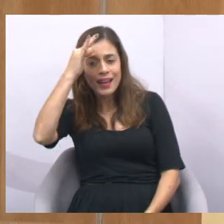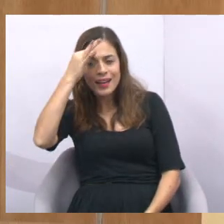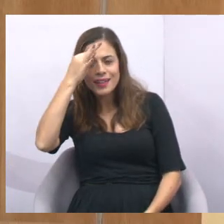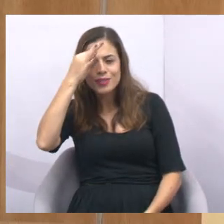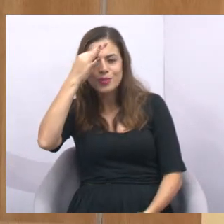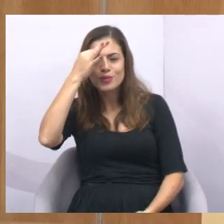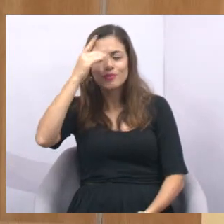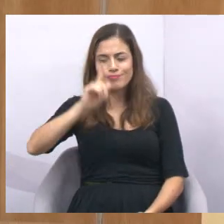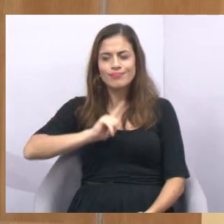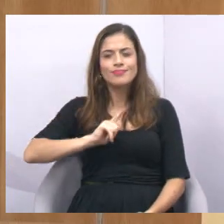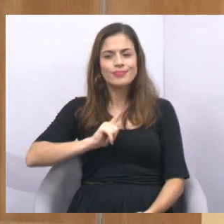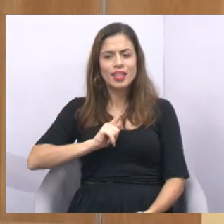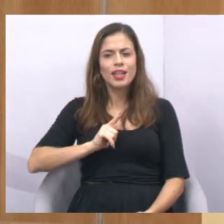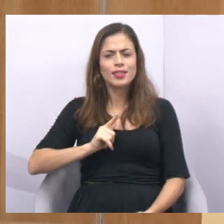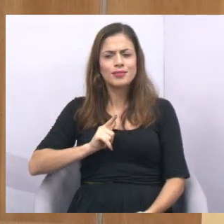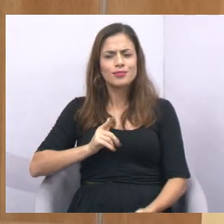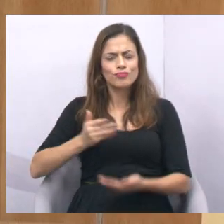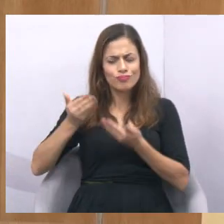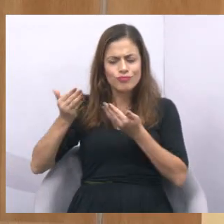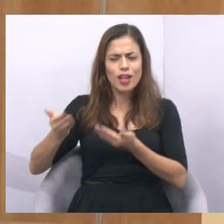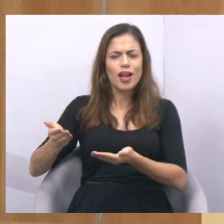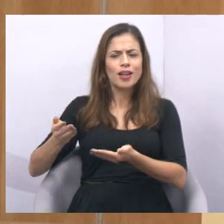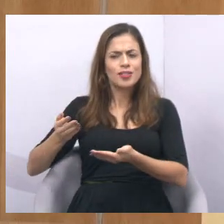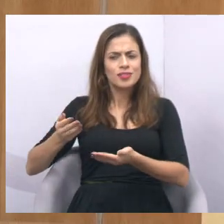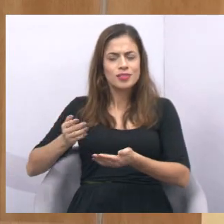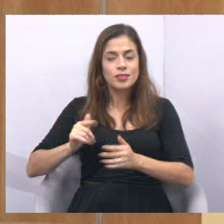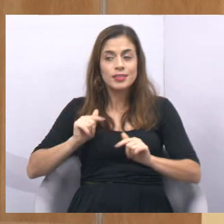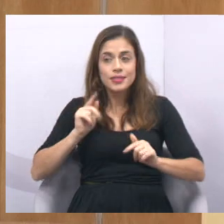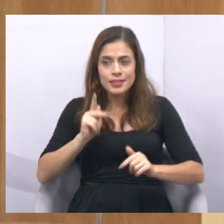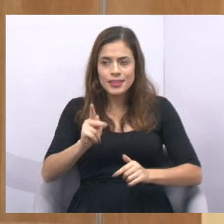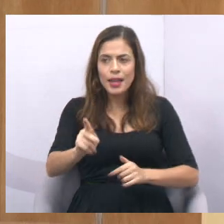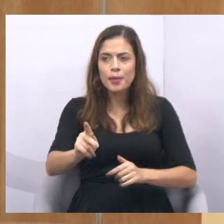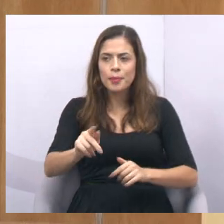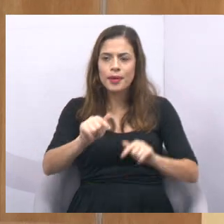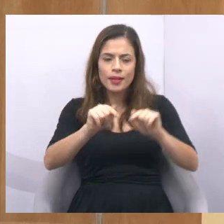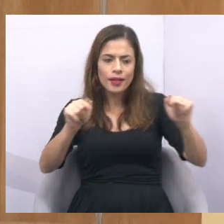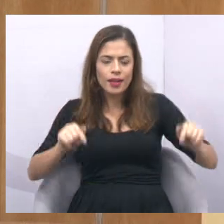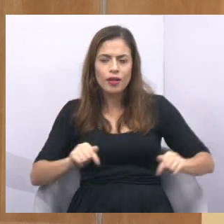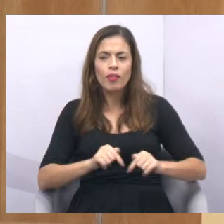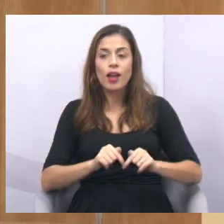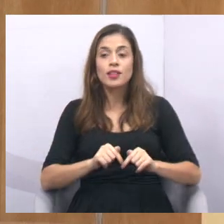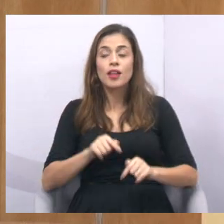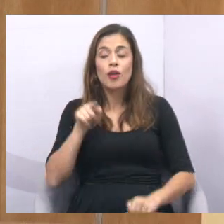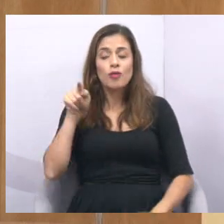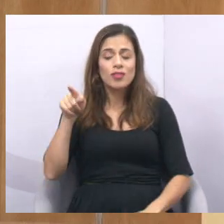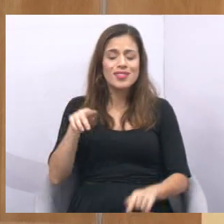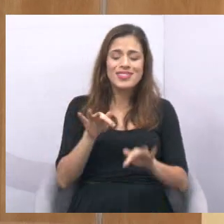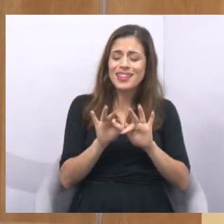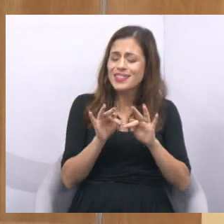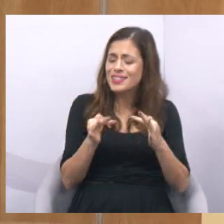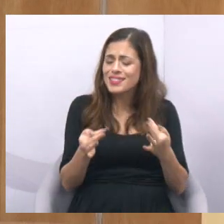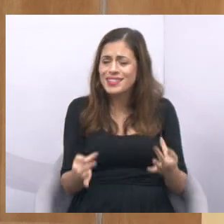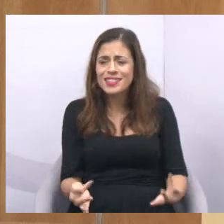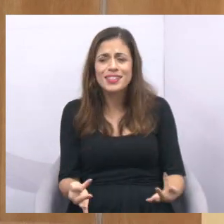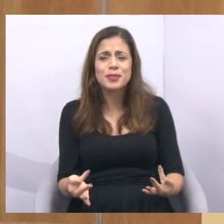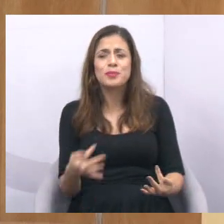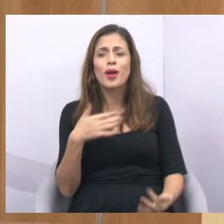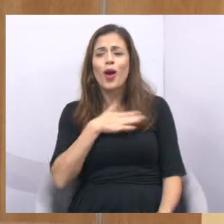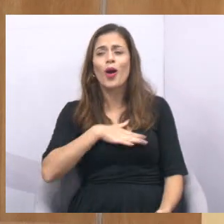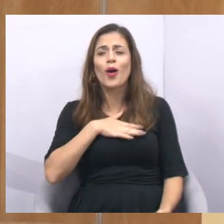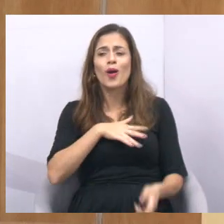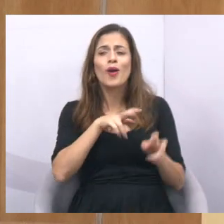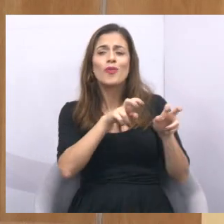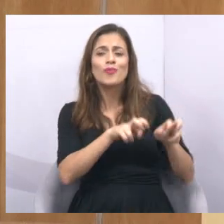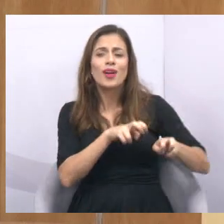contigo, esteve contigo nas quadras, você sempre foi um homem simples, um homem que gosta de fazenda, um homem